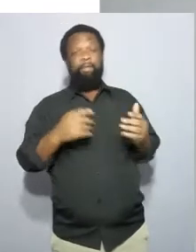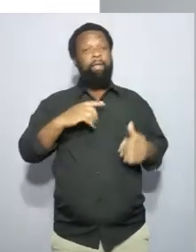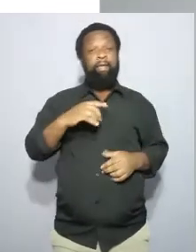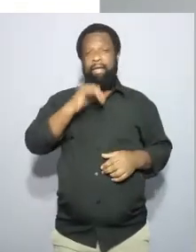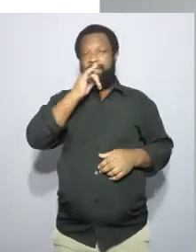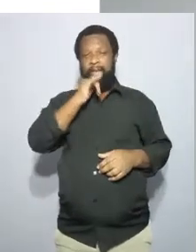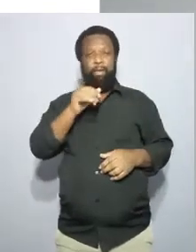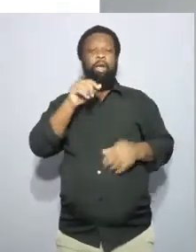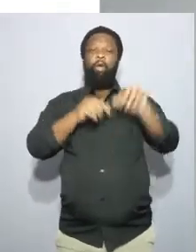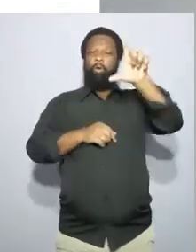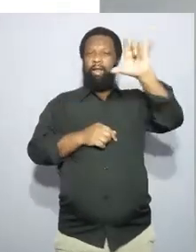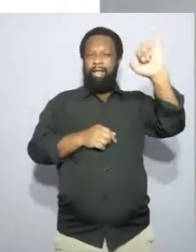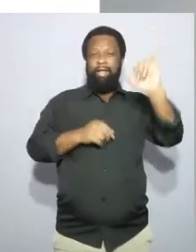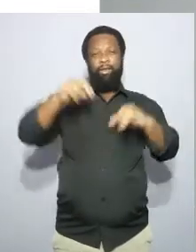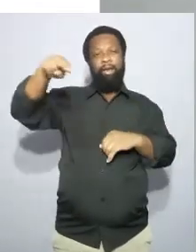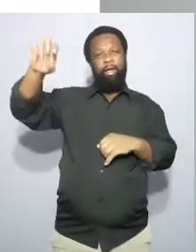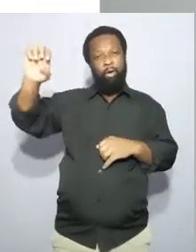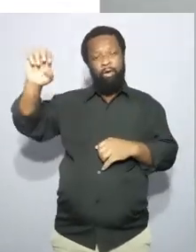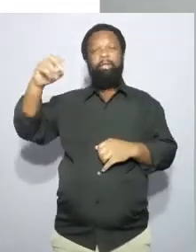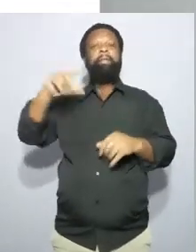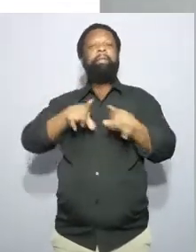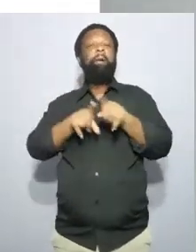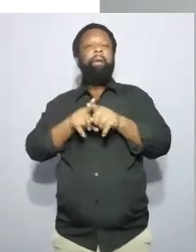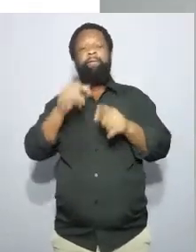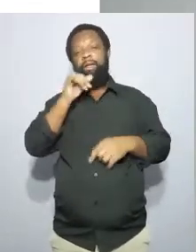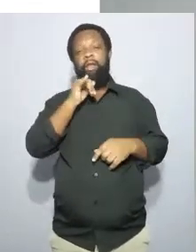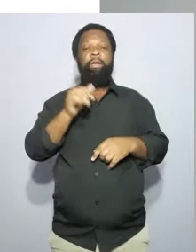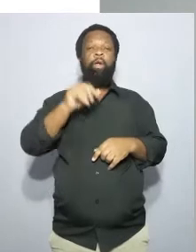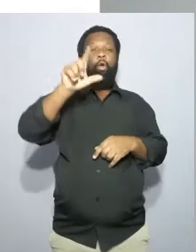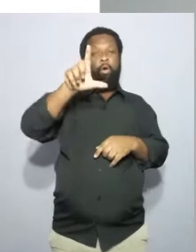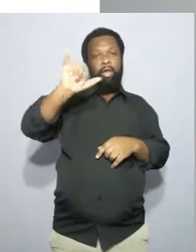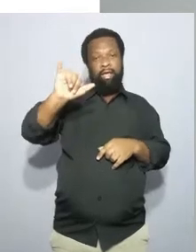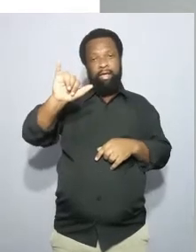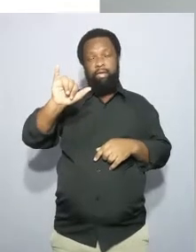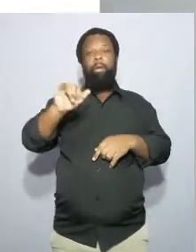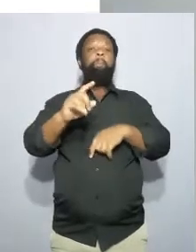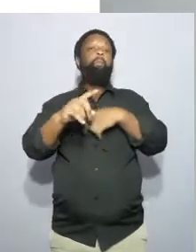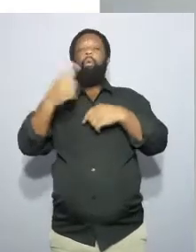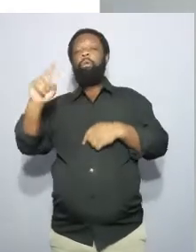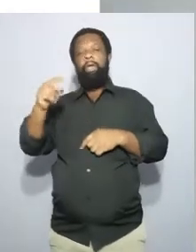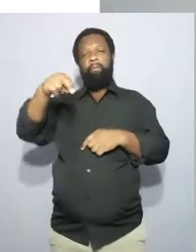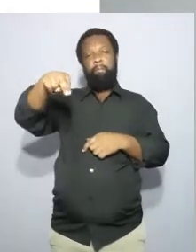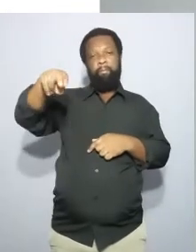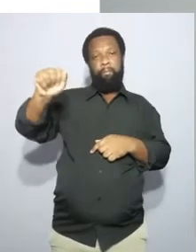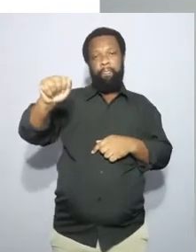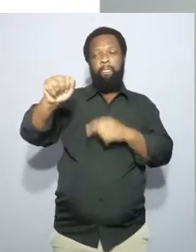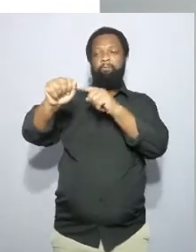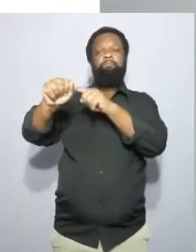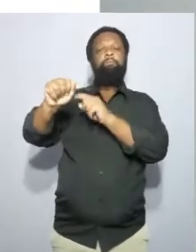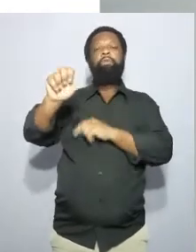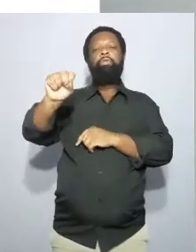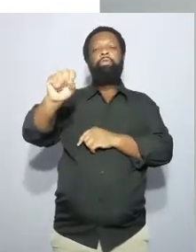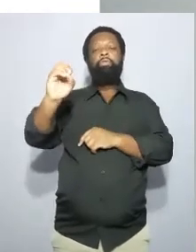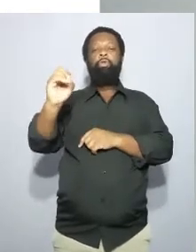o exemplo do lítio do neônio, então eu coloquei o exemplo do lítio do sódio. Para vocês observarem, olha, o lítio